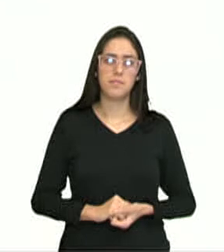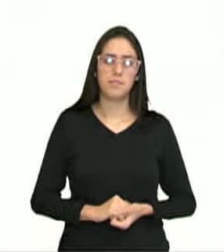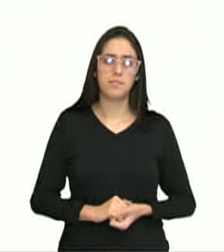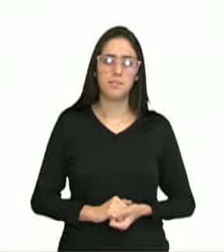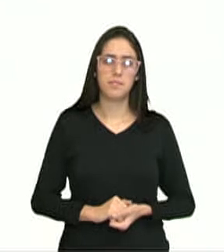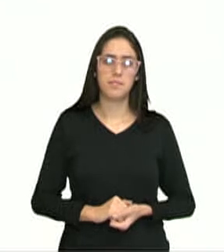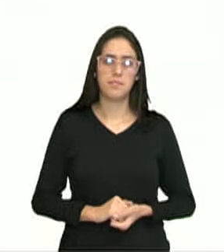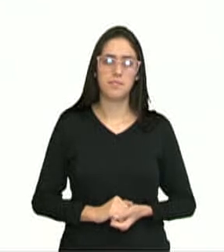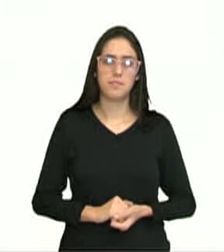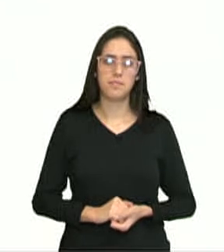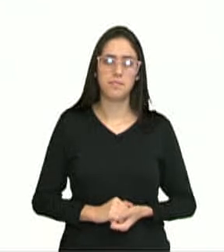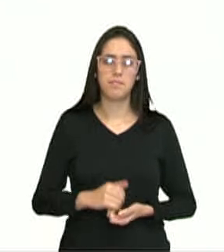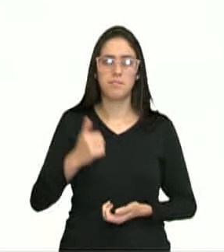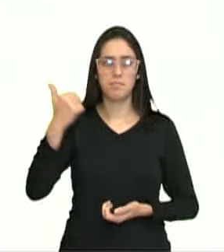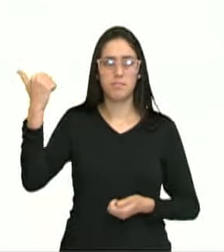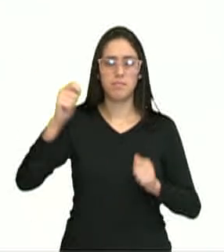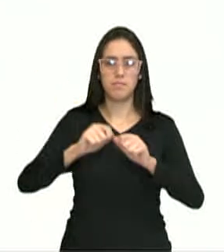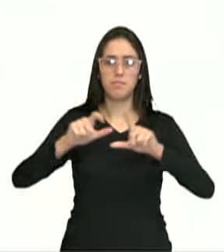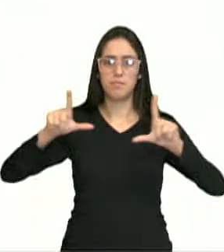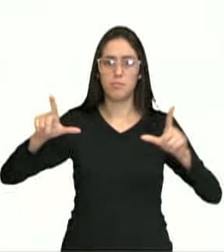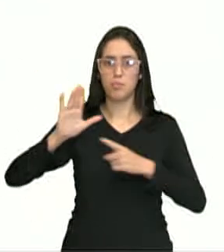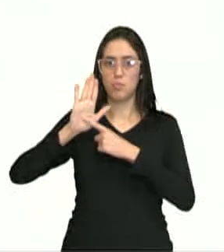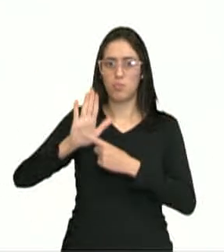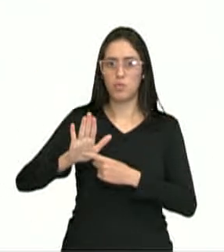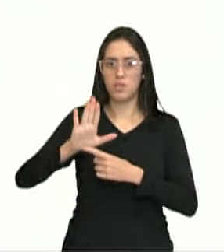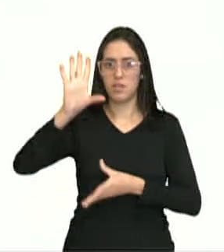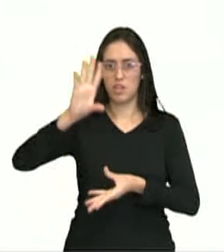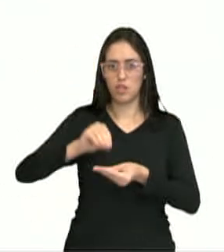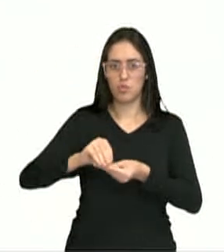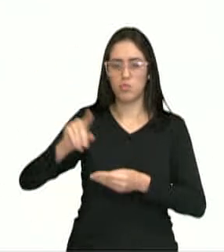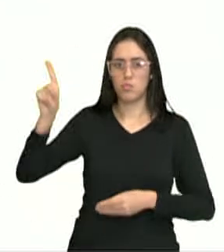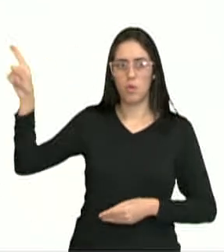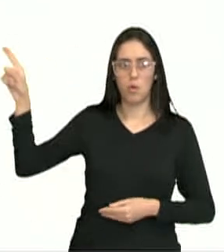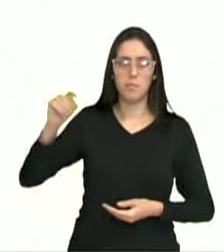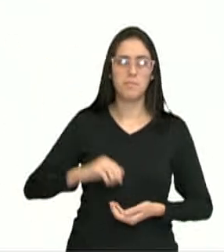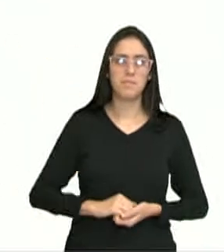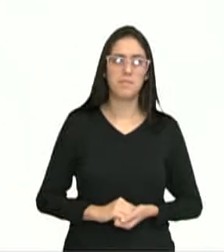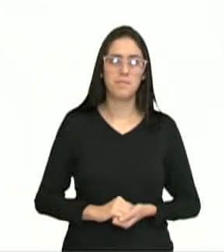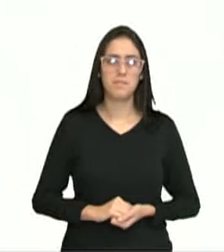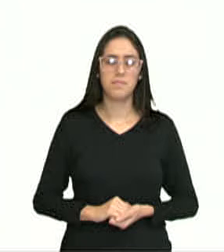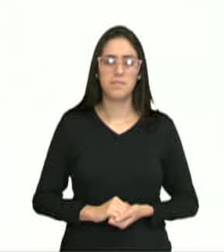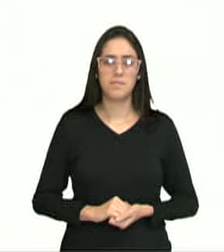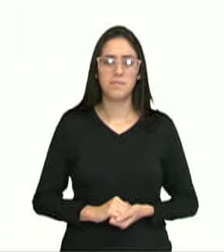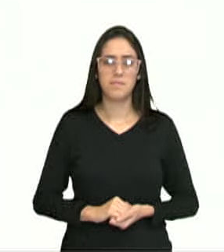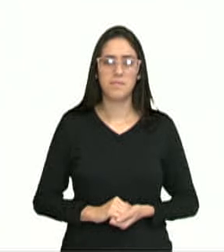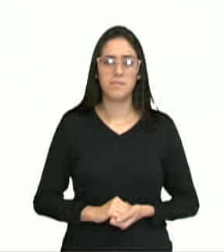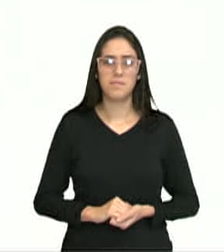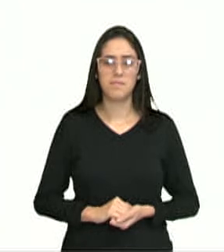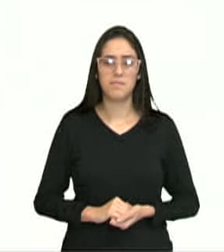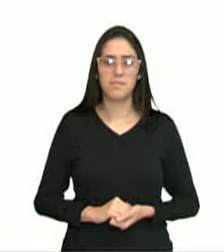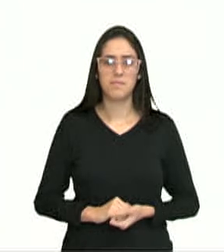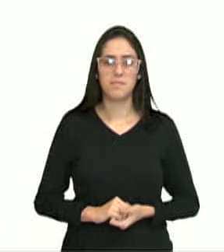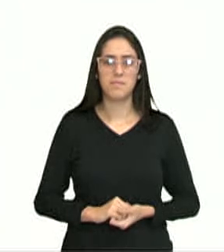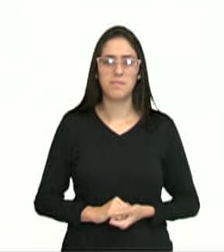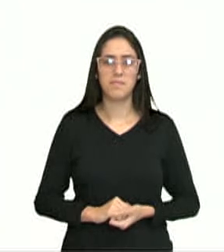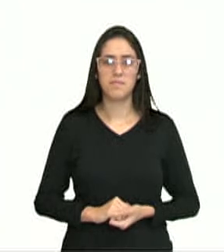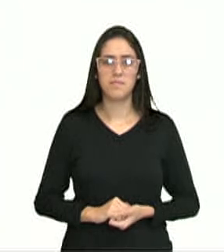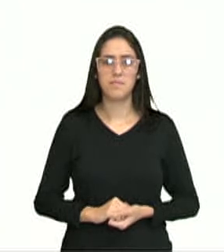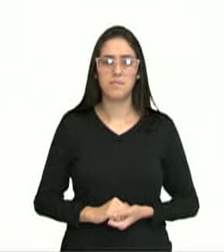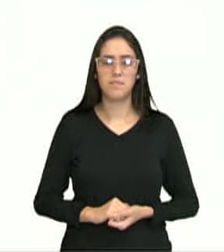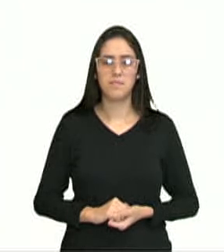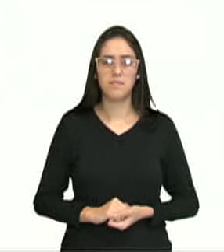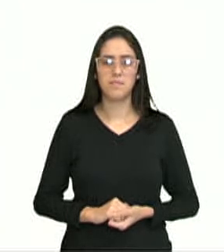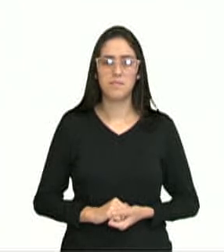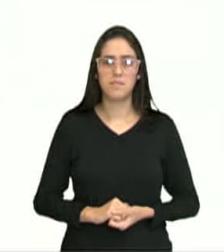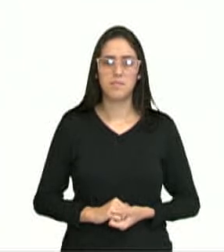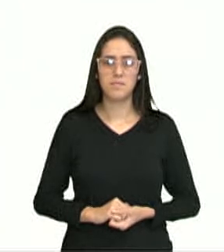vocês. O que está escrito ali em resumo? Olha lá. Imobiliária Rosas pone a sua disposição este piso em